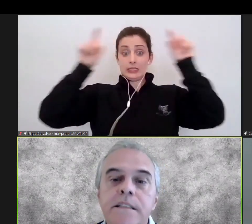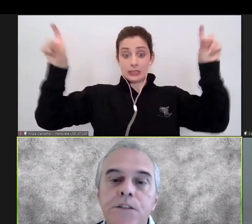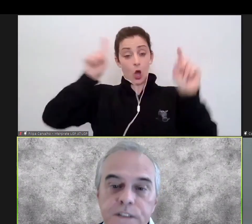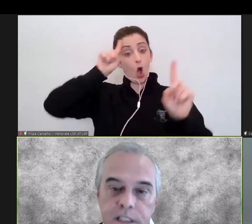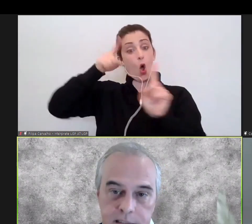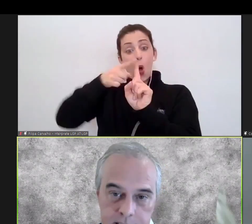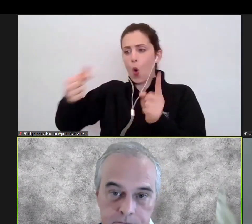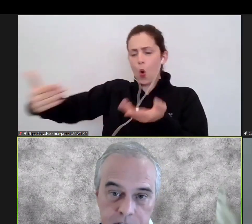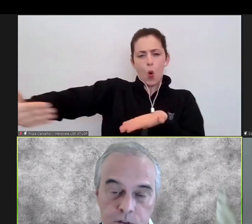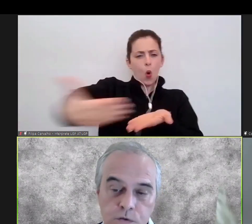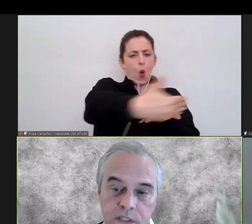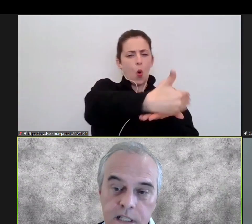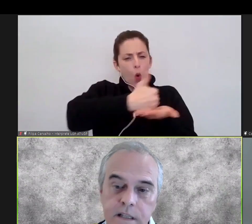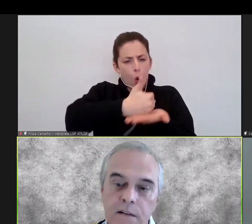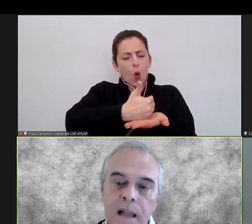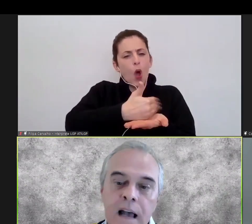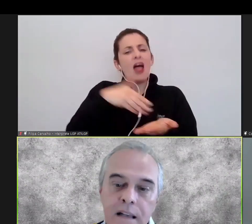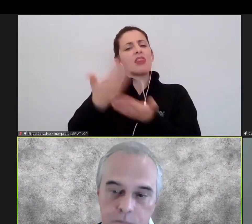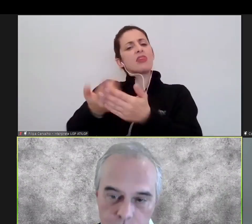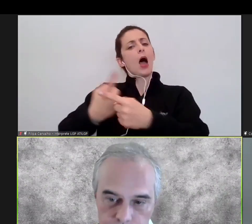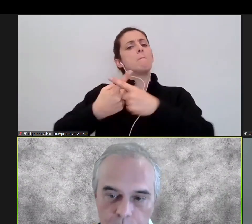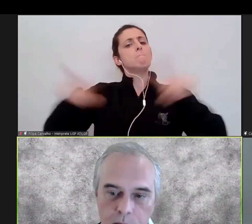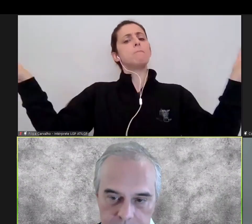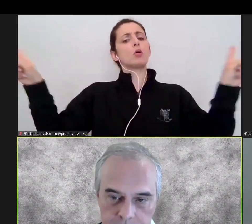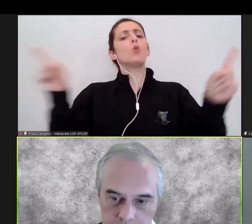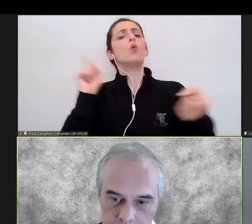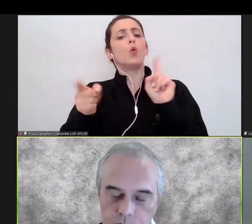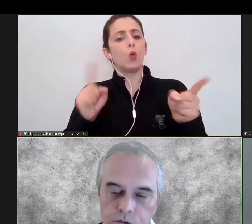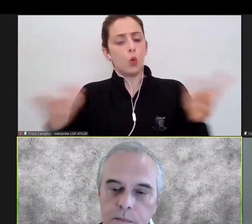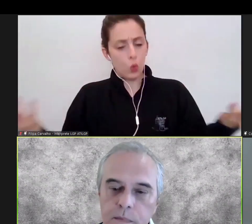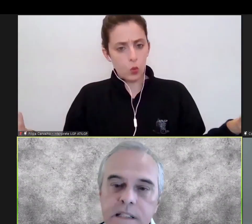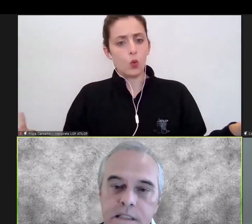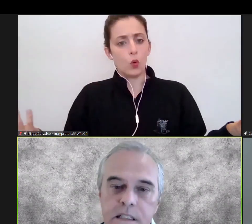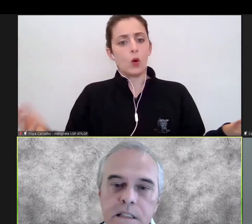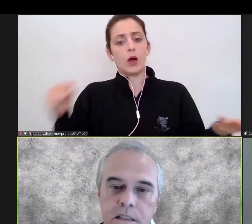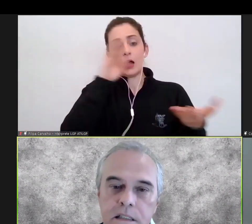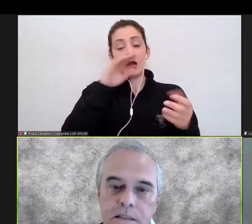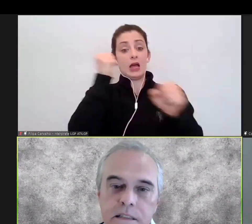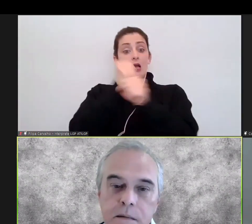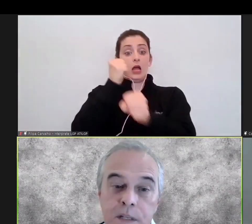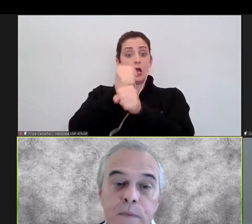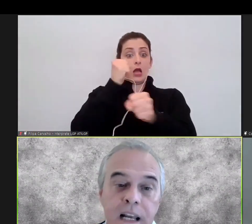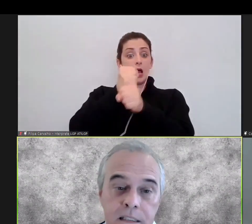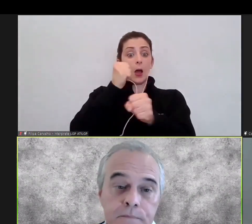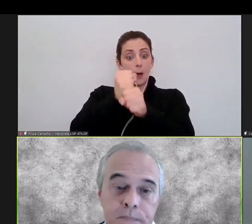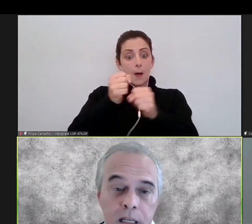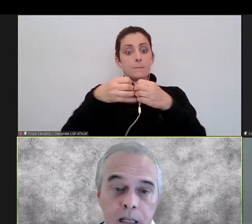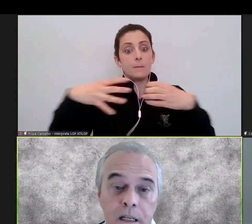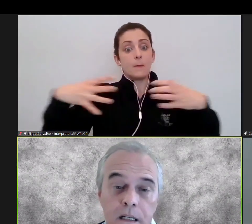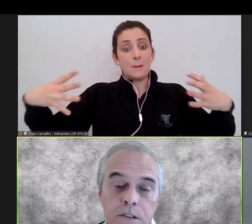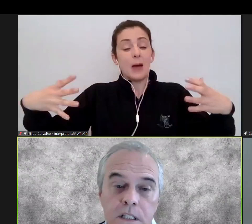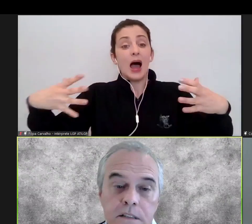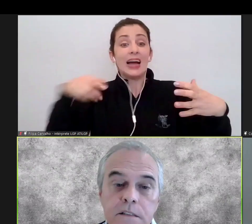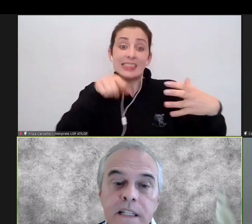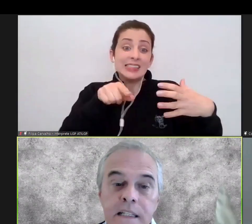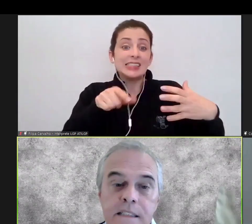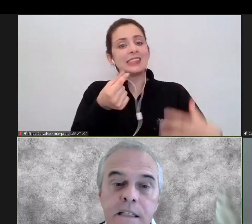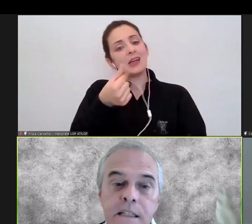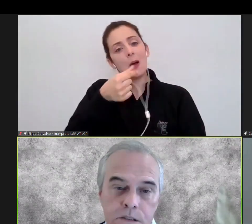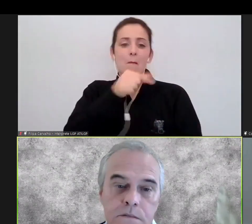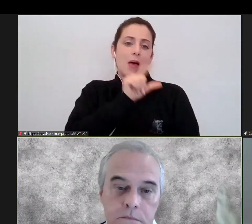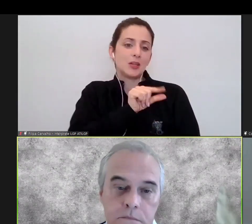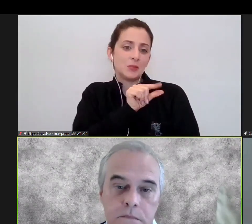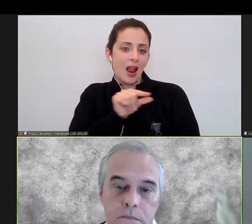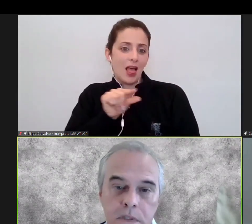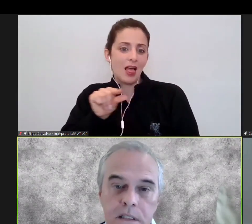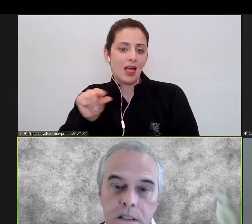sustentaria essa diferença? Afinal de contas, ele tem uma larga mão de obra, dito de uma maneira cínica, né, que seria mais barata. E, no entanto, ele não tem